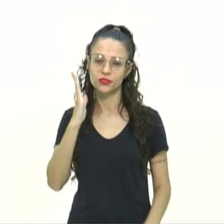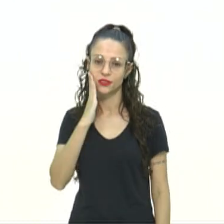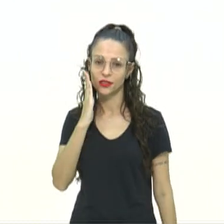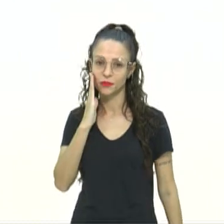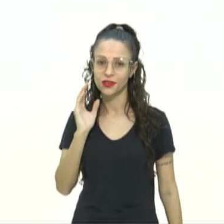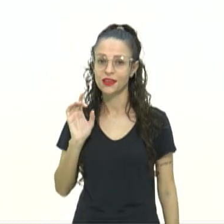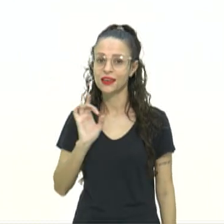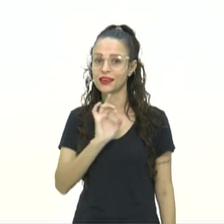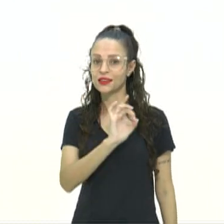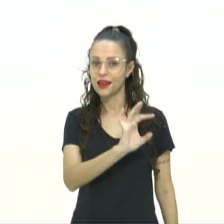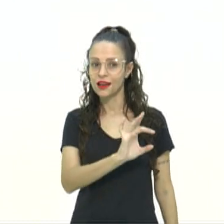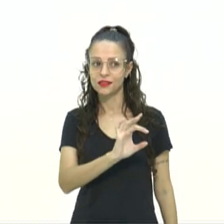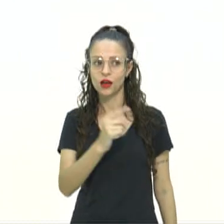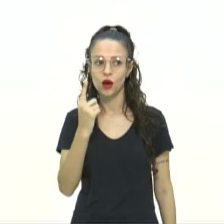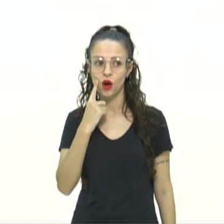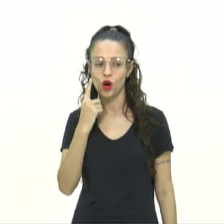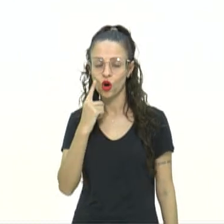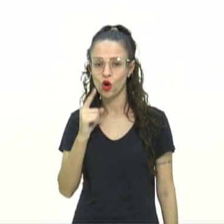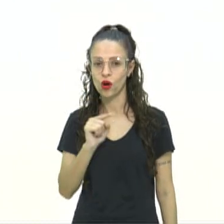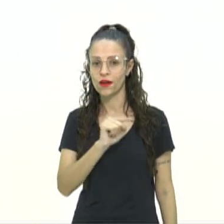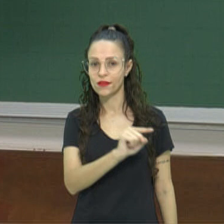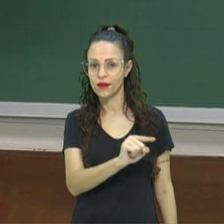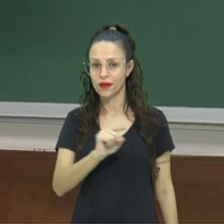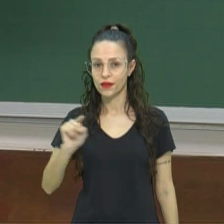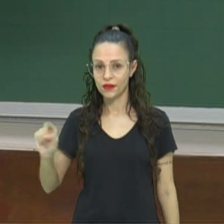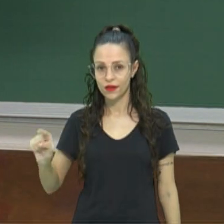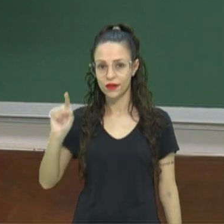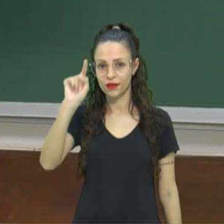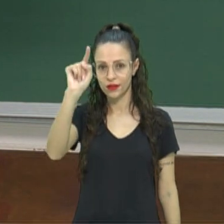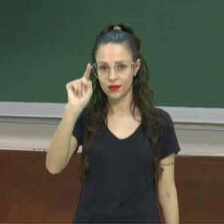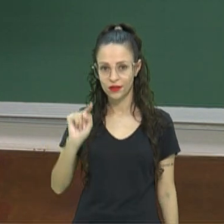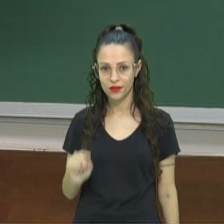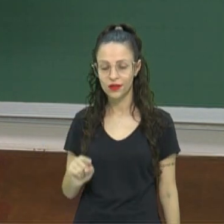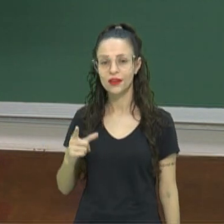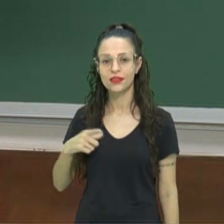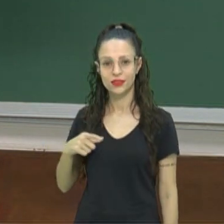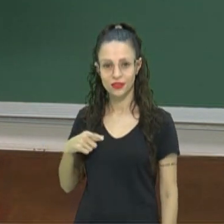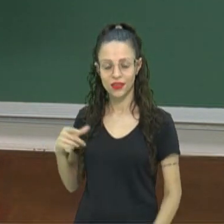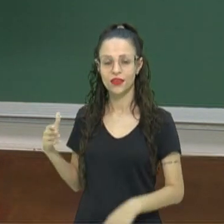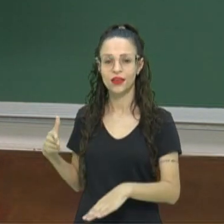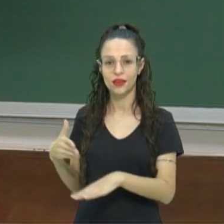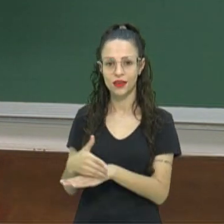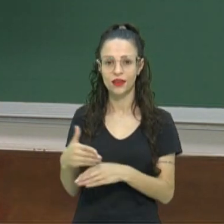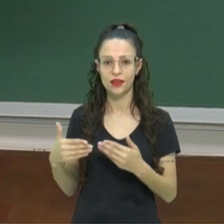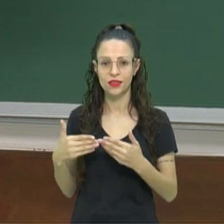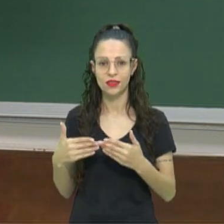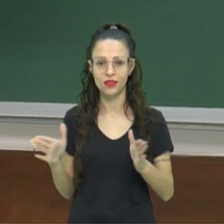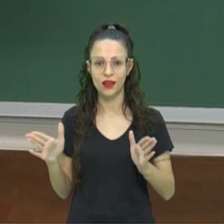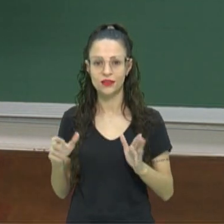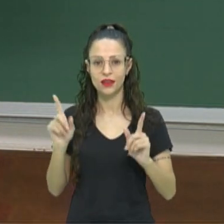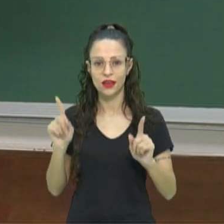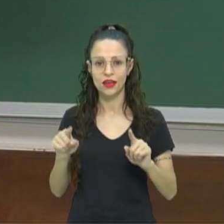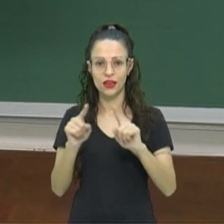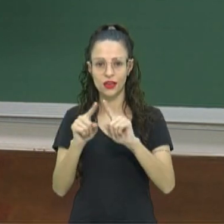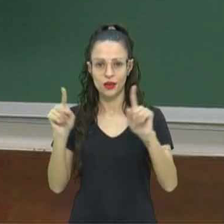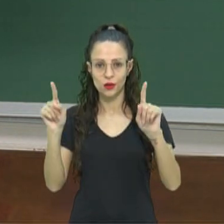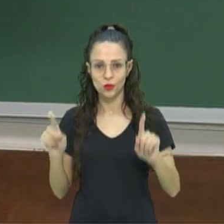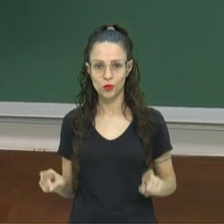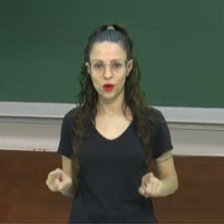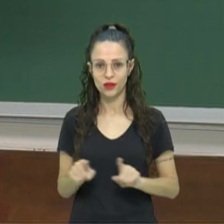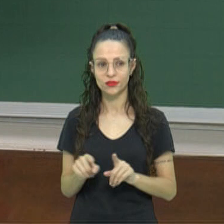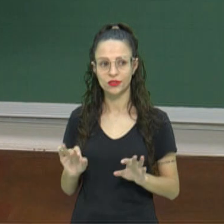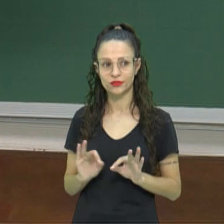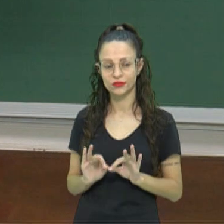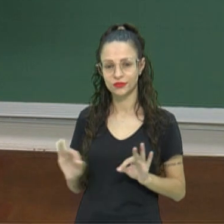cada canto, olha aqui, em cada canto, possui uma entrada em formato de quadrado, de 2 metros